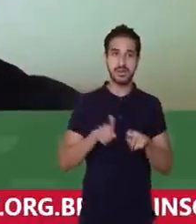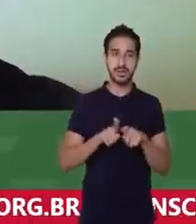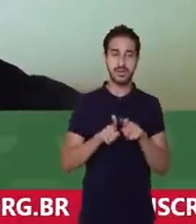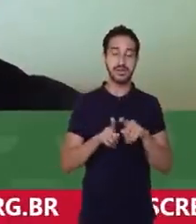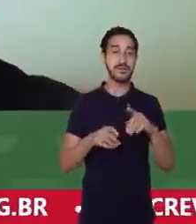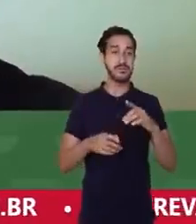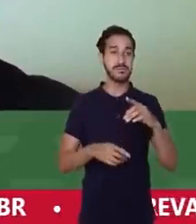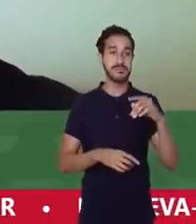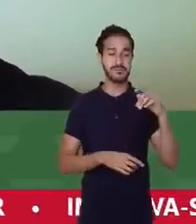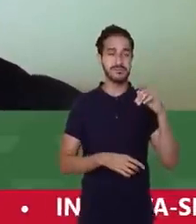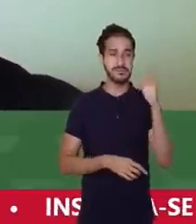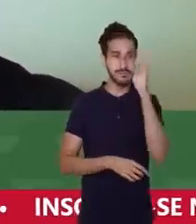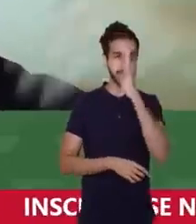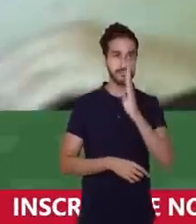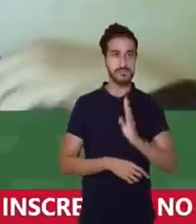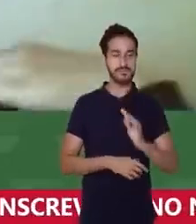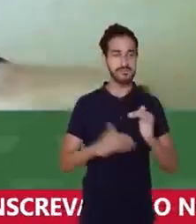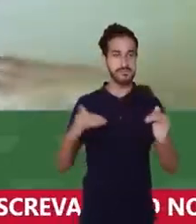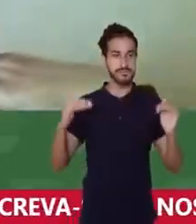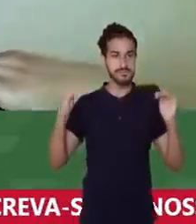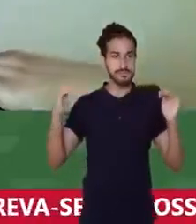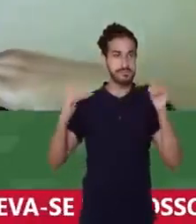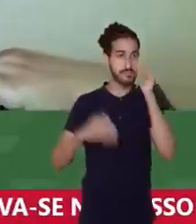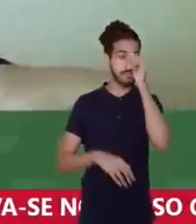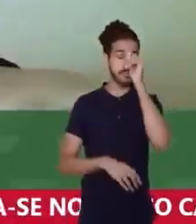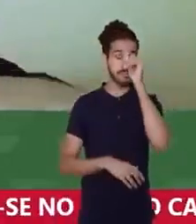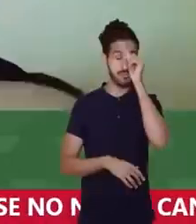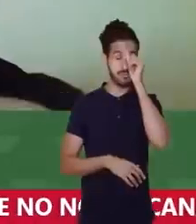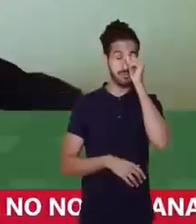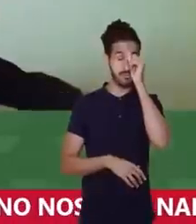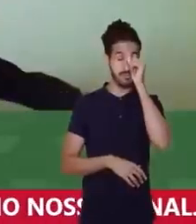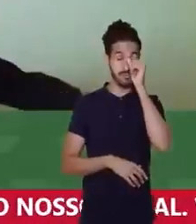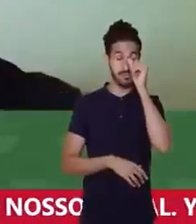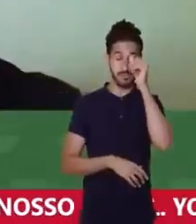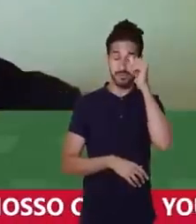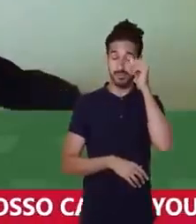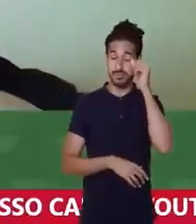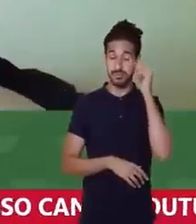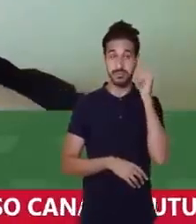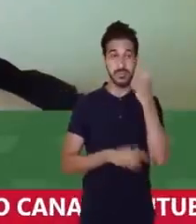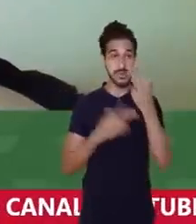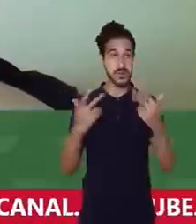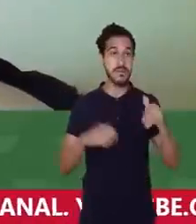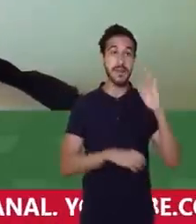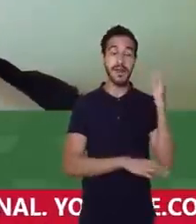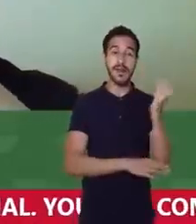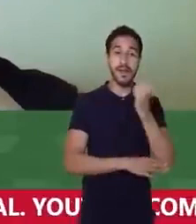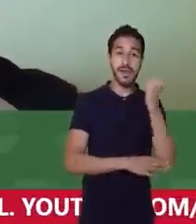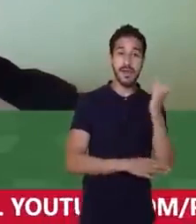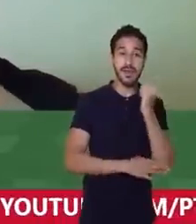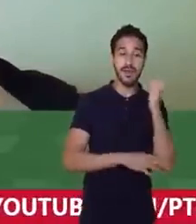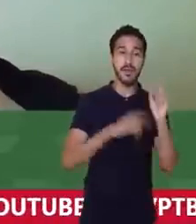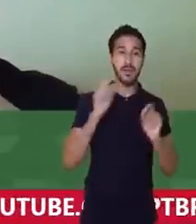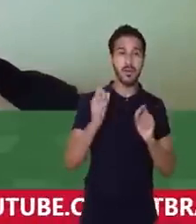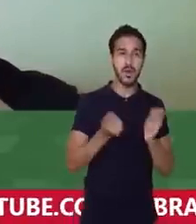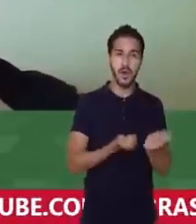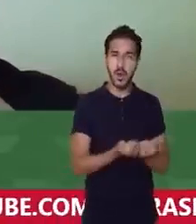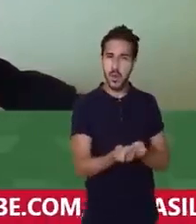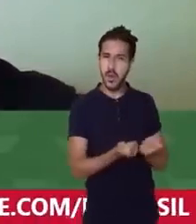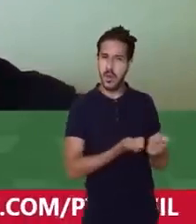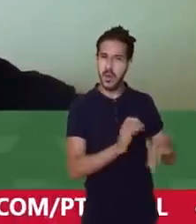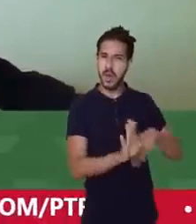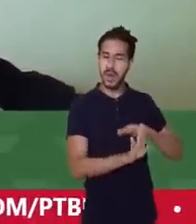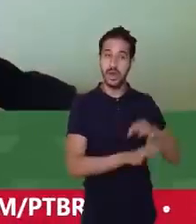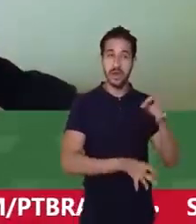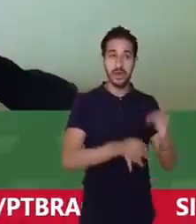Estado democrático de direito, né? Então, uma das coisas mais graves que é manipular